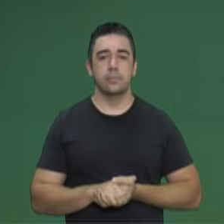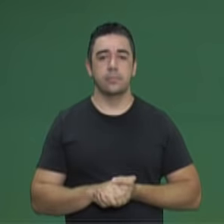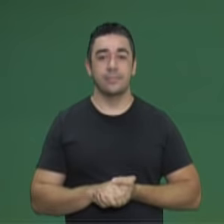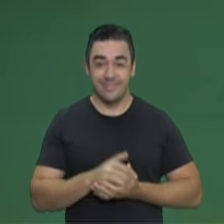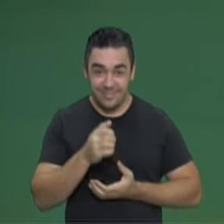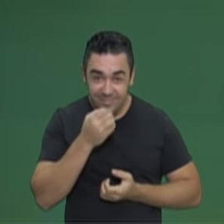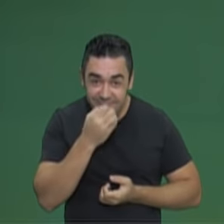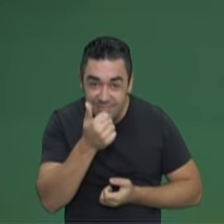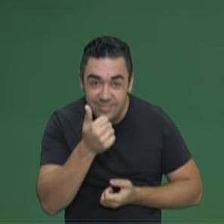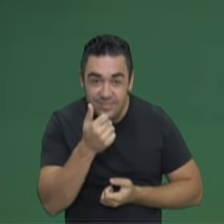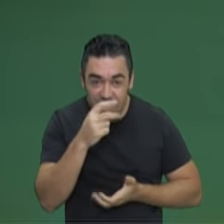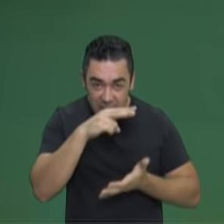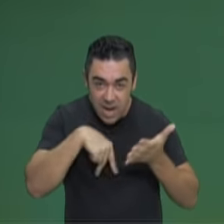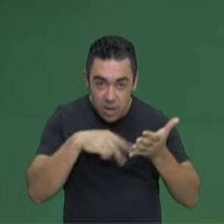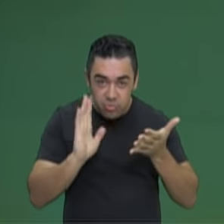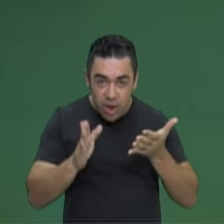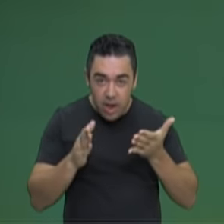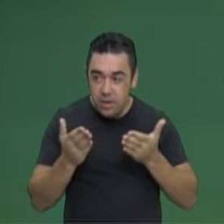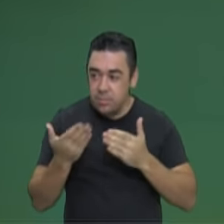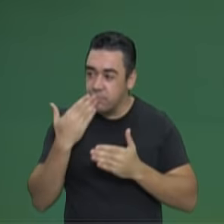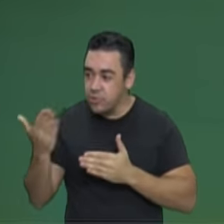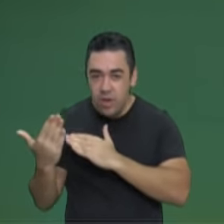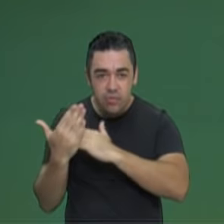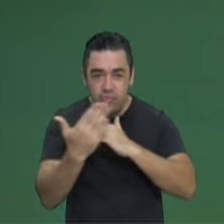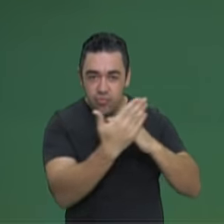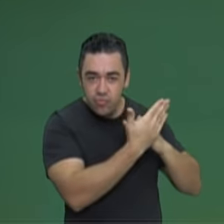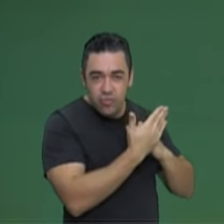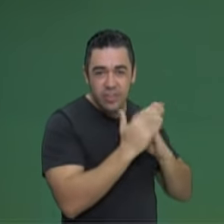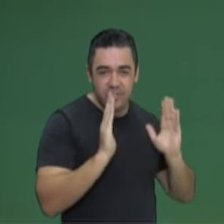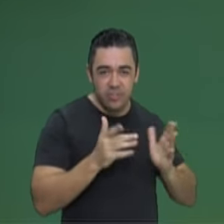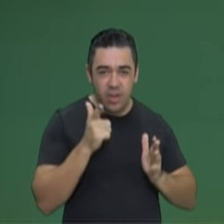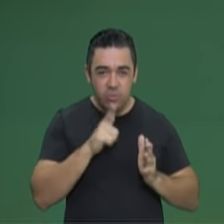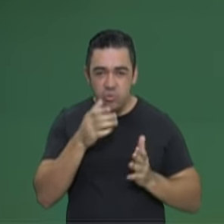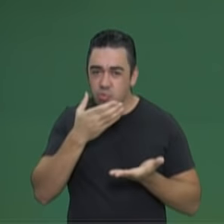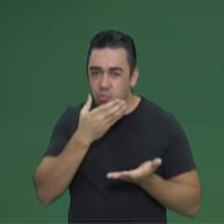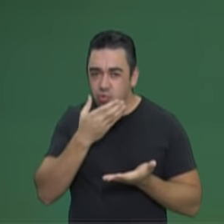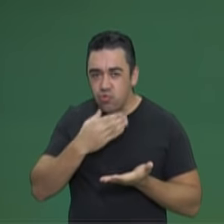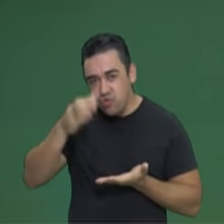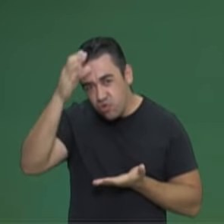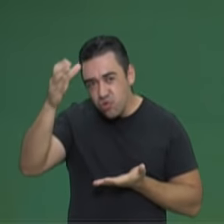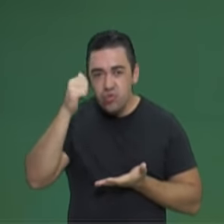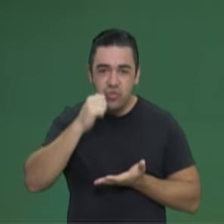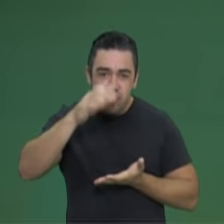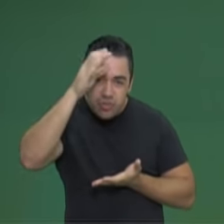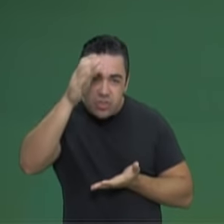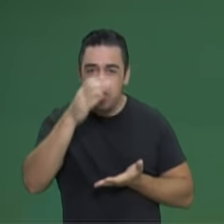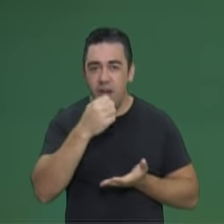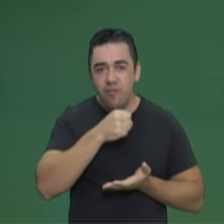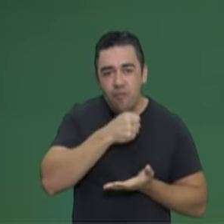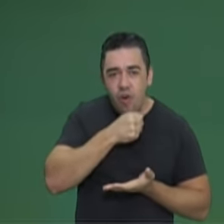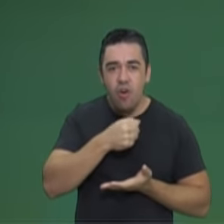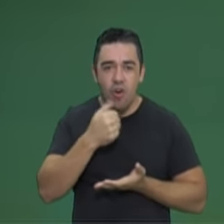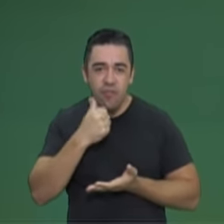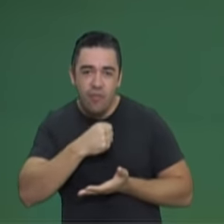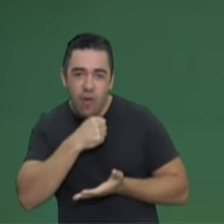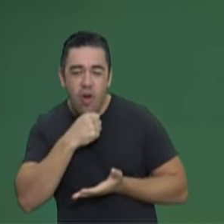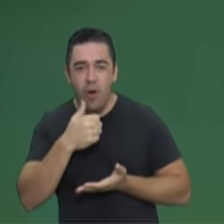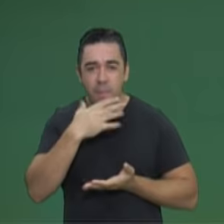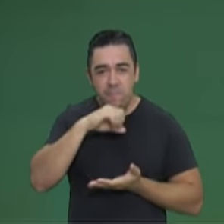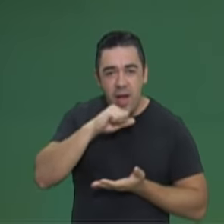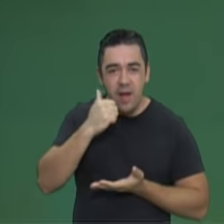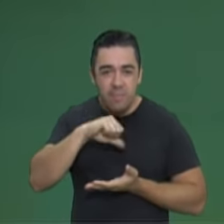Muito bem, leu? Pediu ajuda para quem está em casa? Se você está com sua tia, avô, vó, pai, mãe, pediu ajuda? Vamos